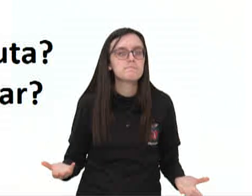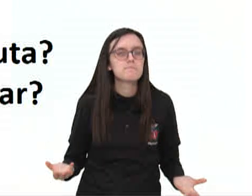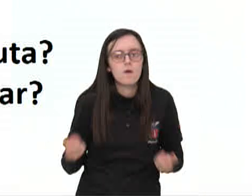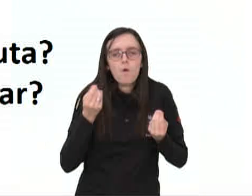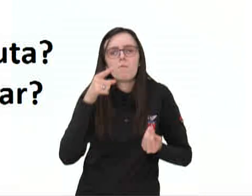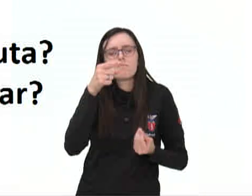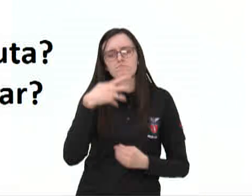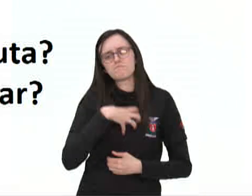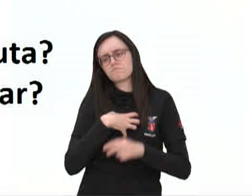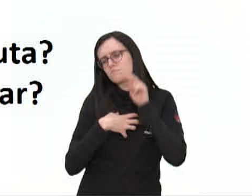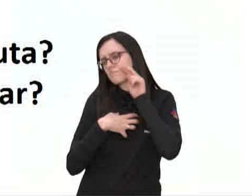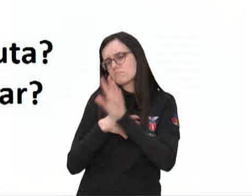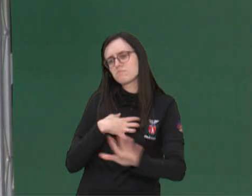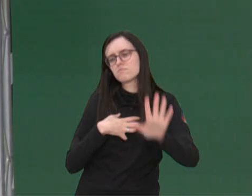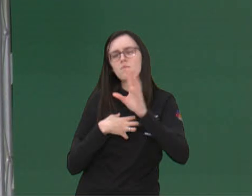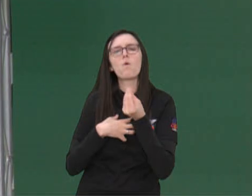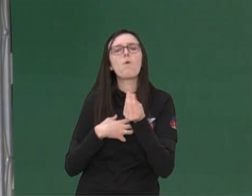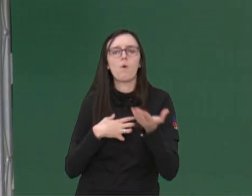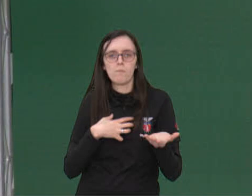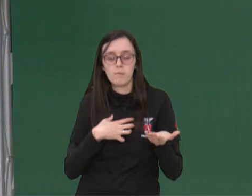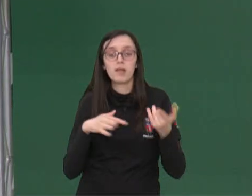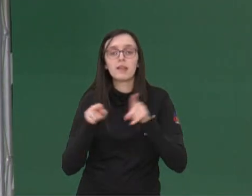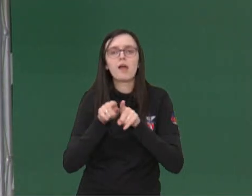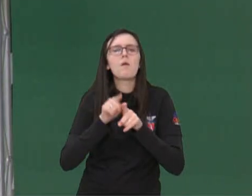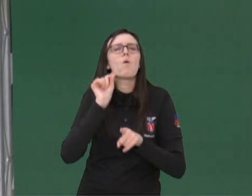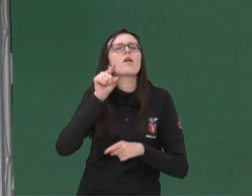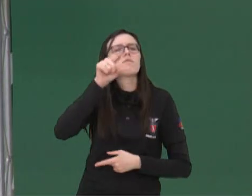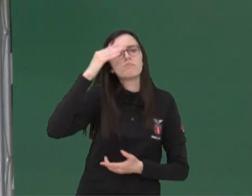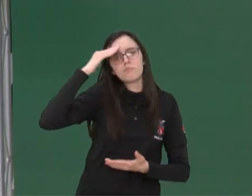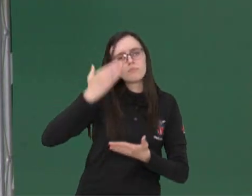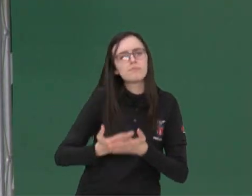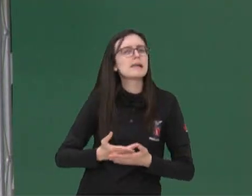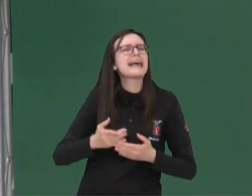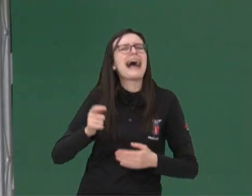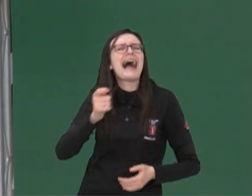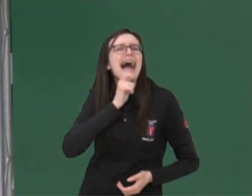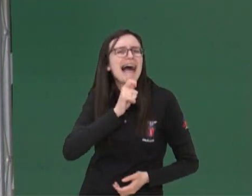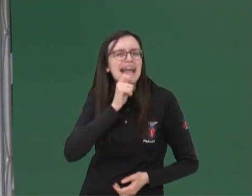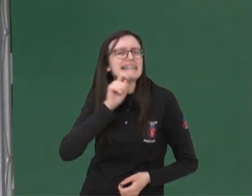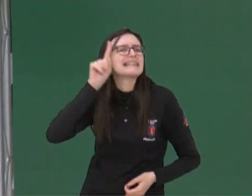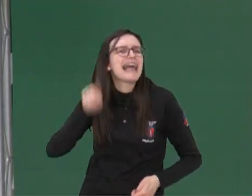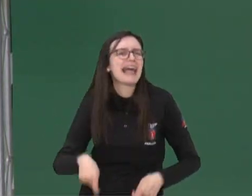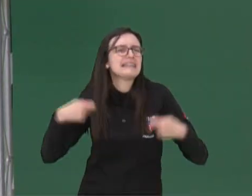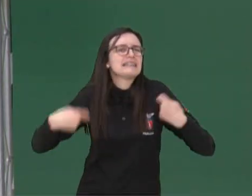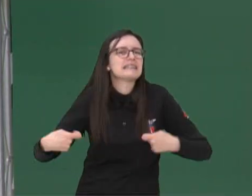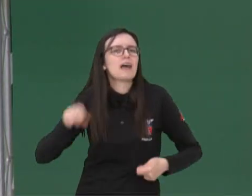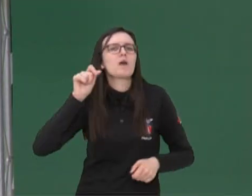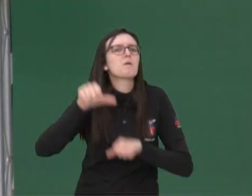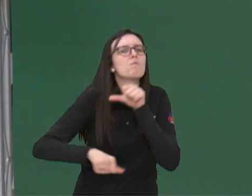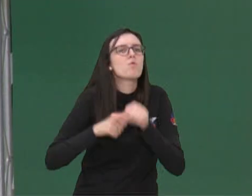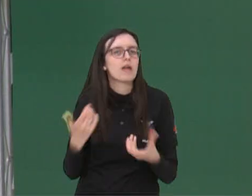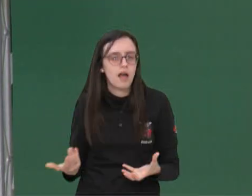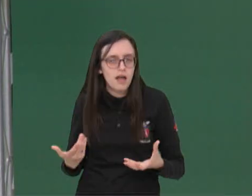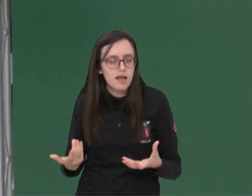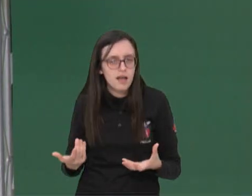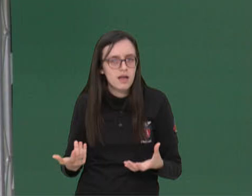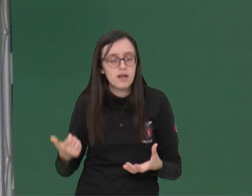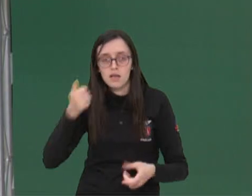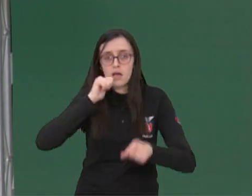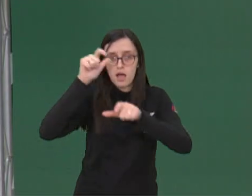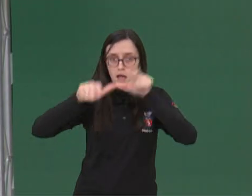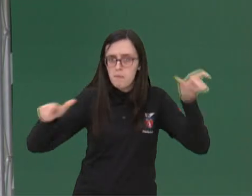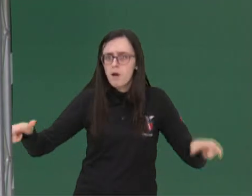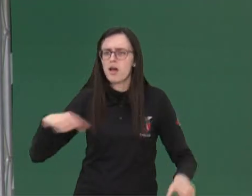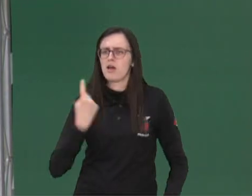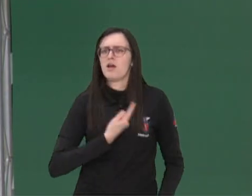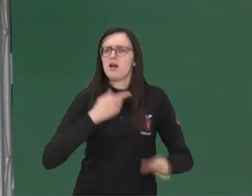Como você enxerga esse ponto também? E o que você acredita que ainda é necessário mudar? As mulheres,